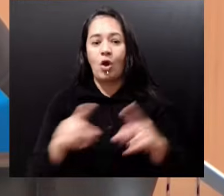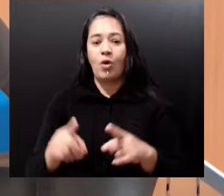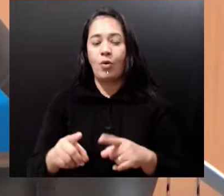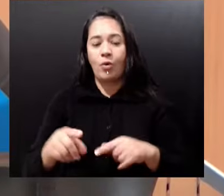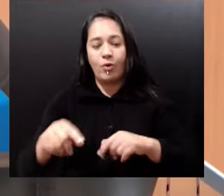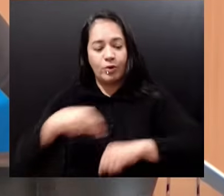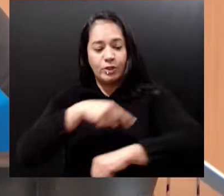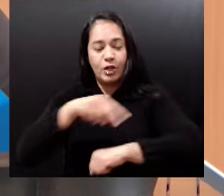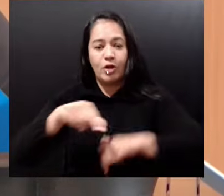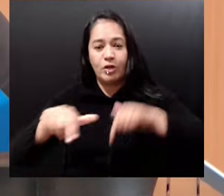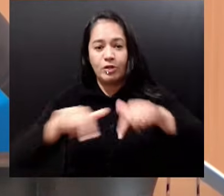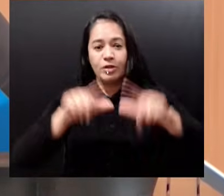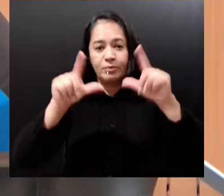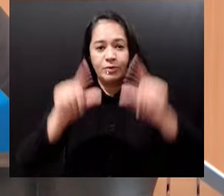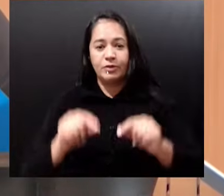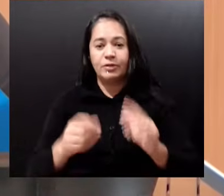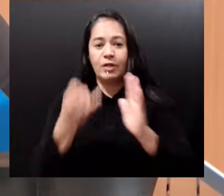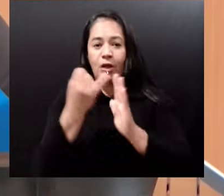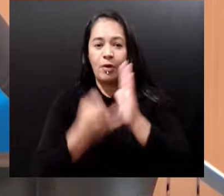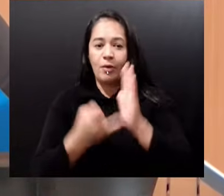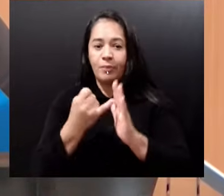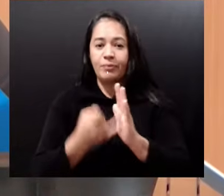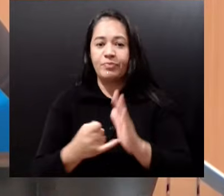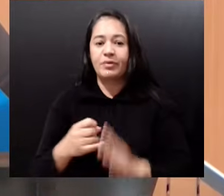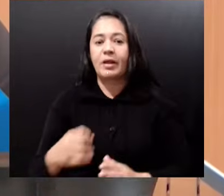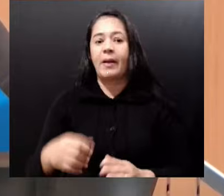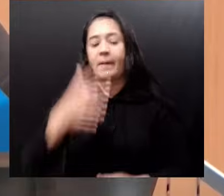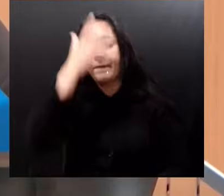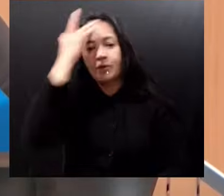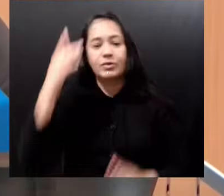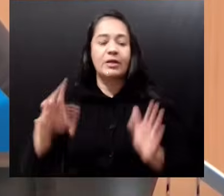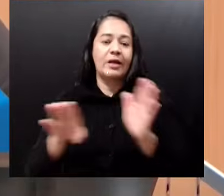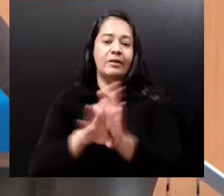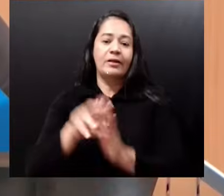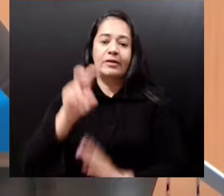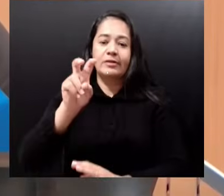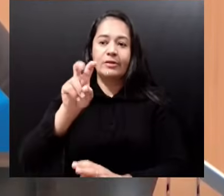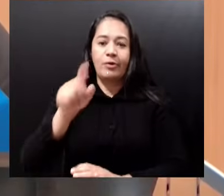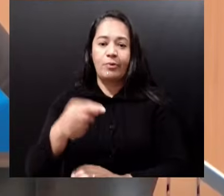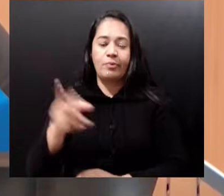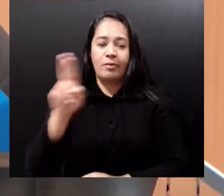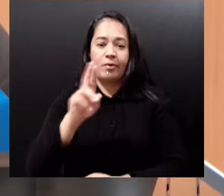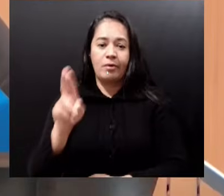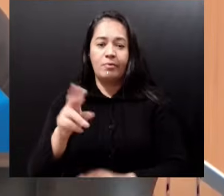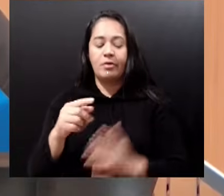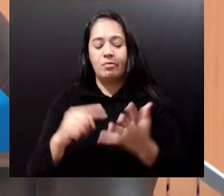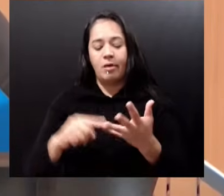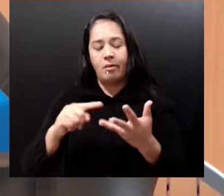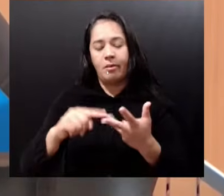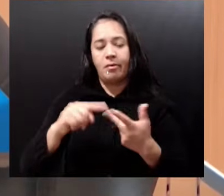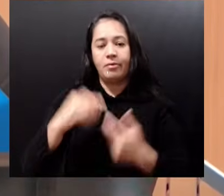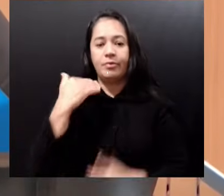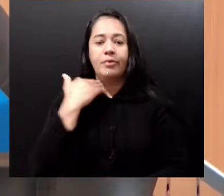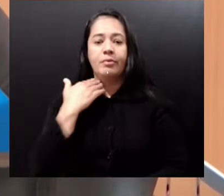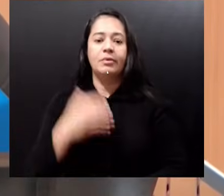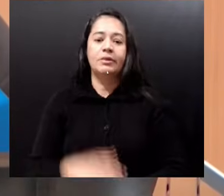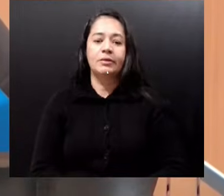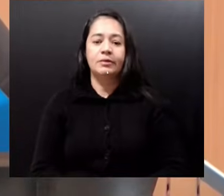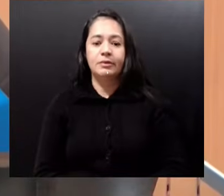do imposto de renda para quem ganha até 5 mil, e também contra a taxação dos bancos, dos bilionários e das bets. E tem